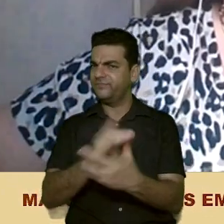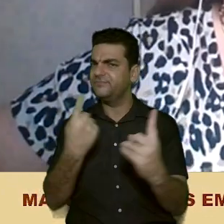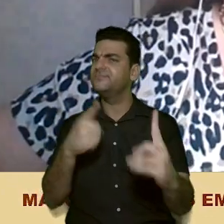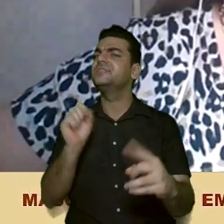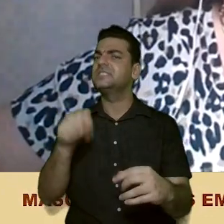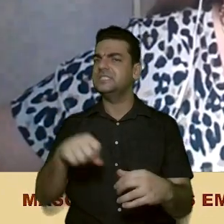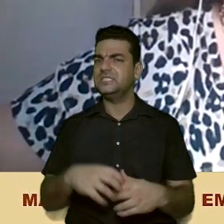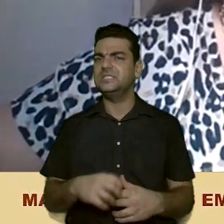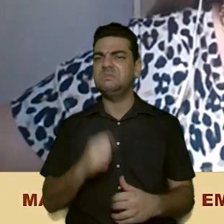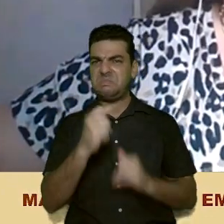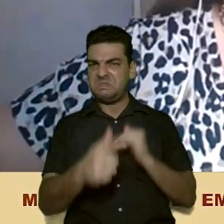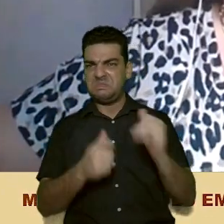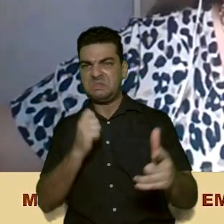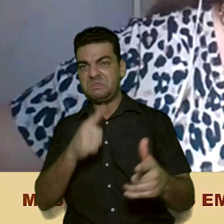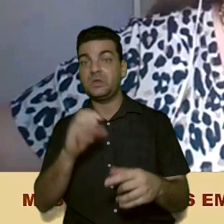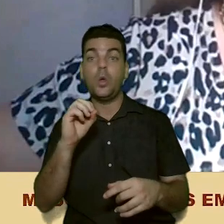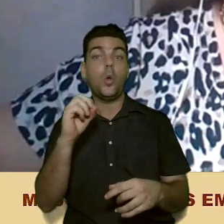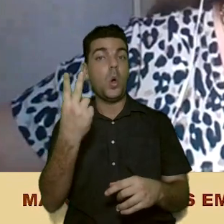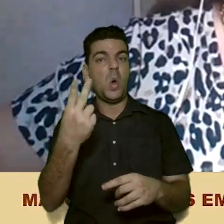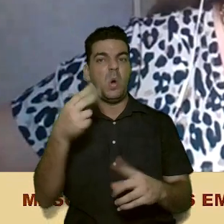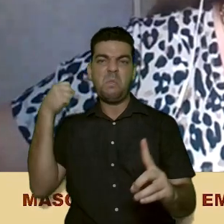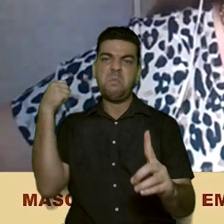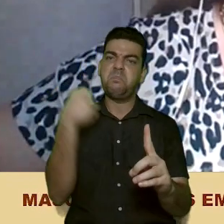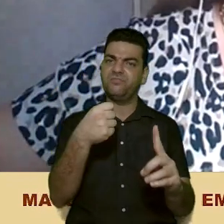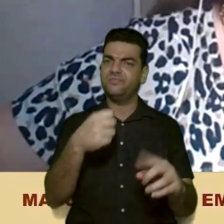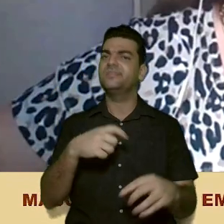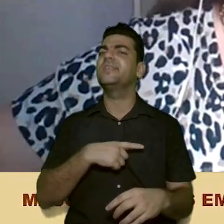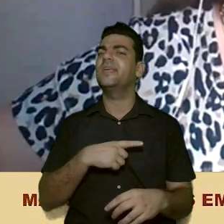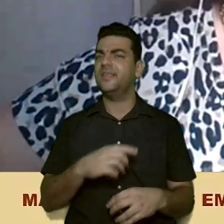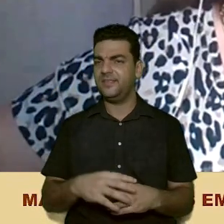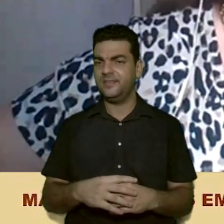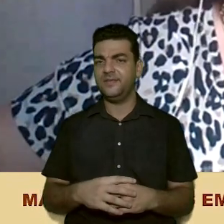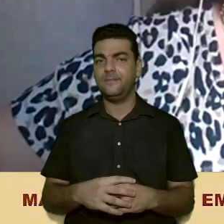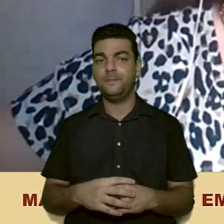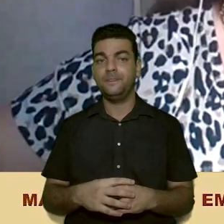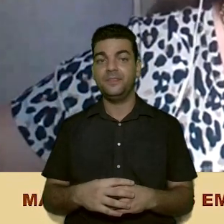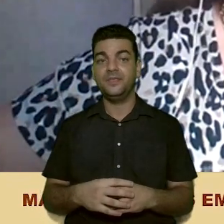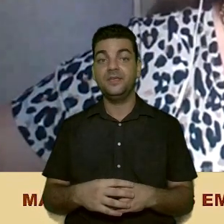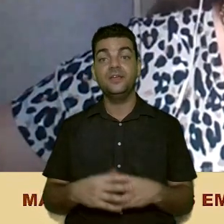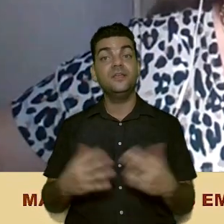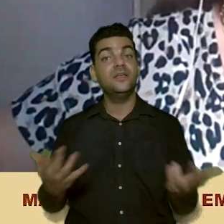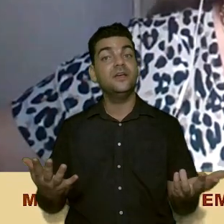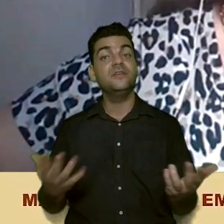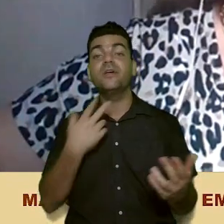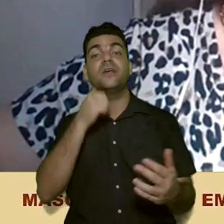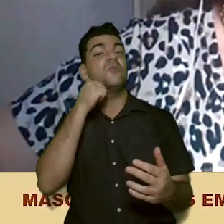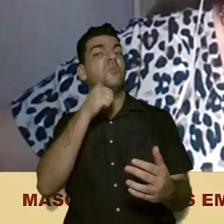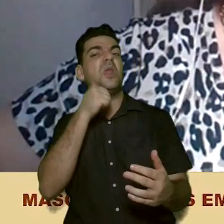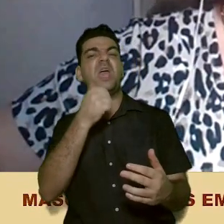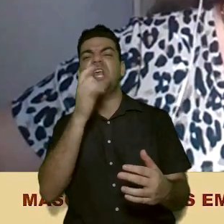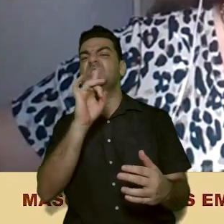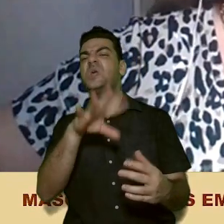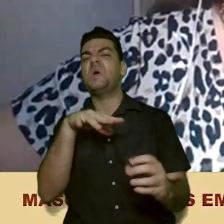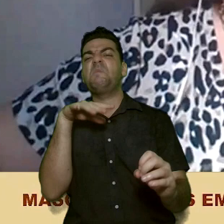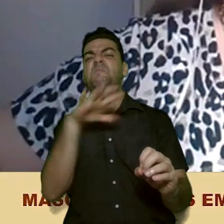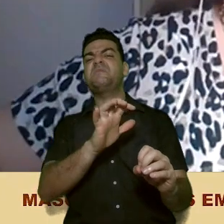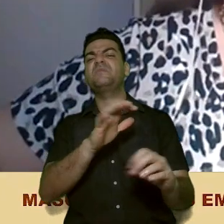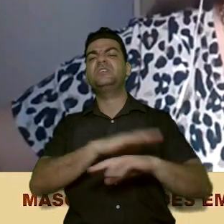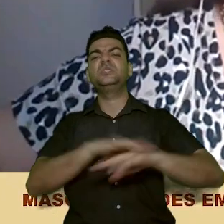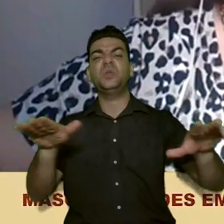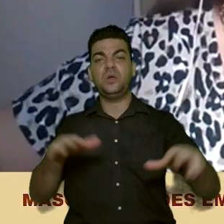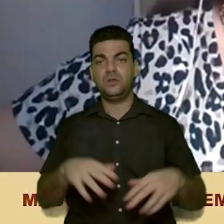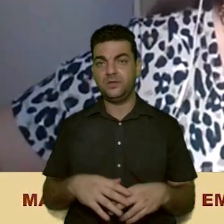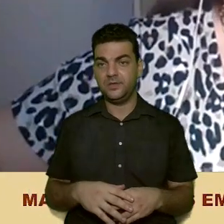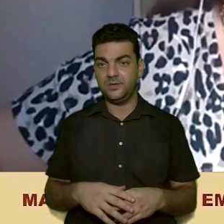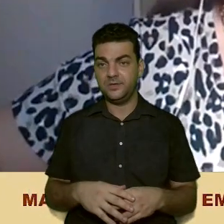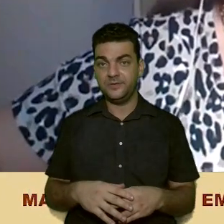verbalmente, e é uma fonte de reforço da objetificação das mulheres, principalmente, porque a pornografia